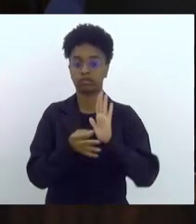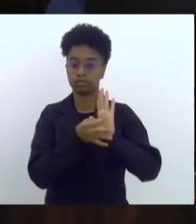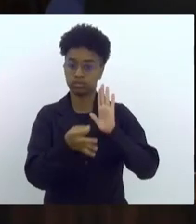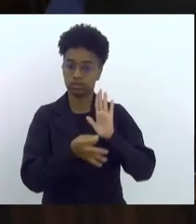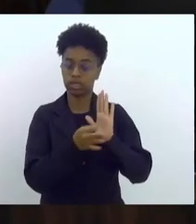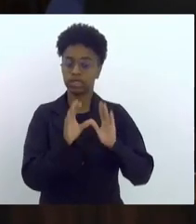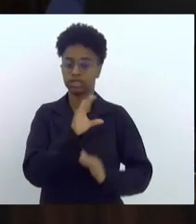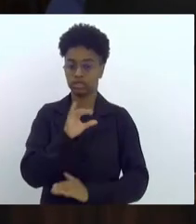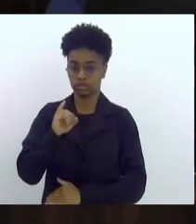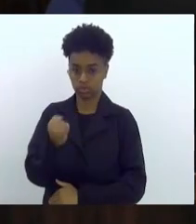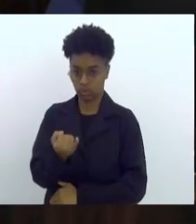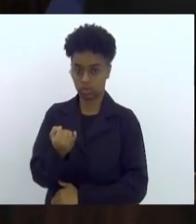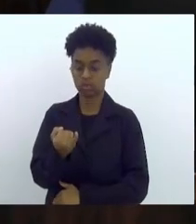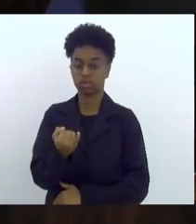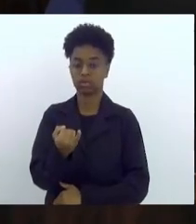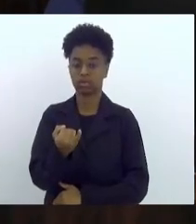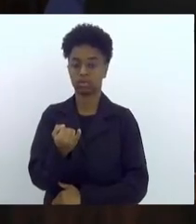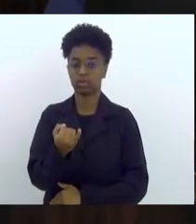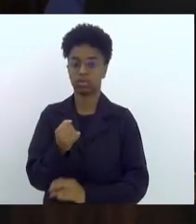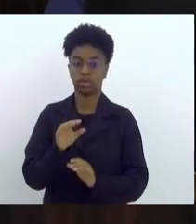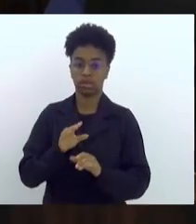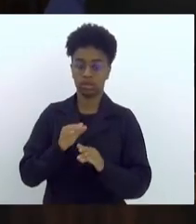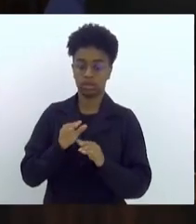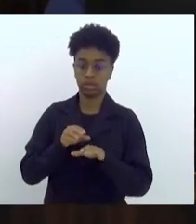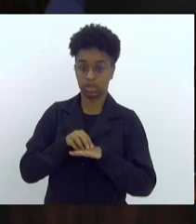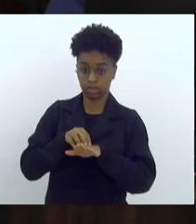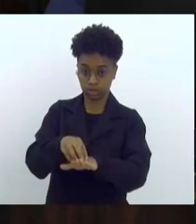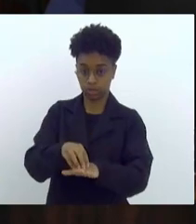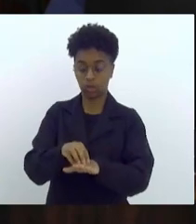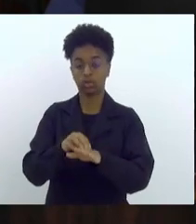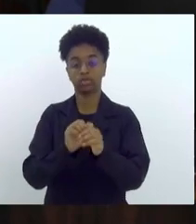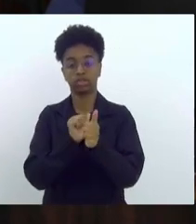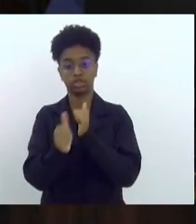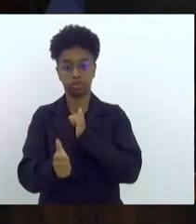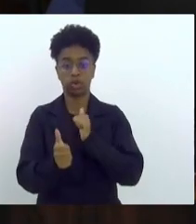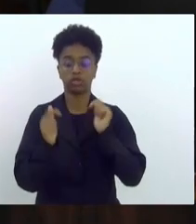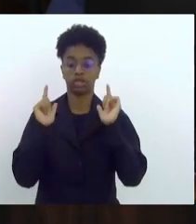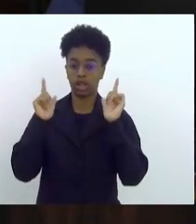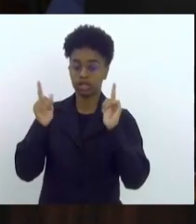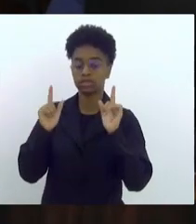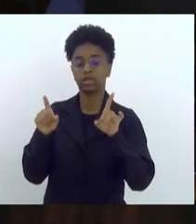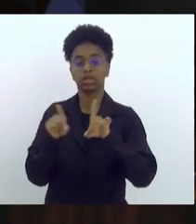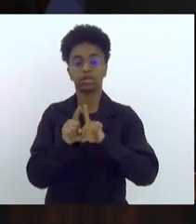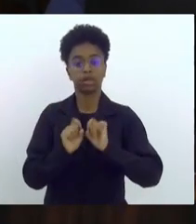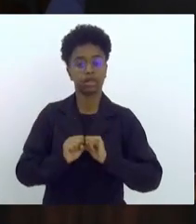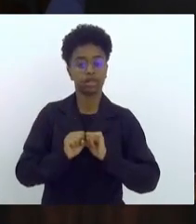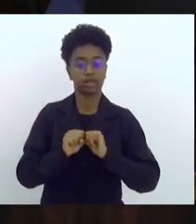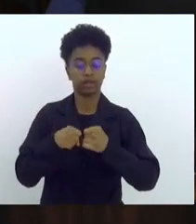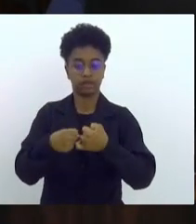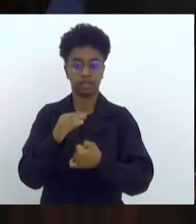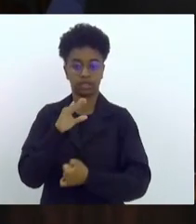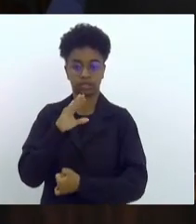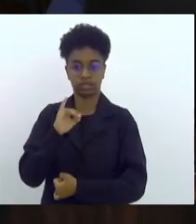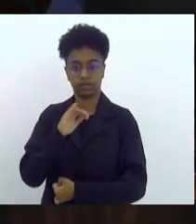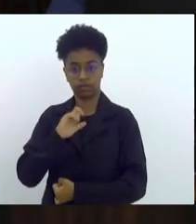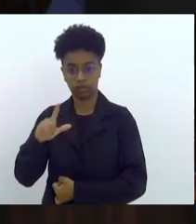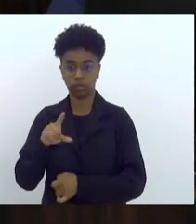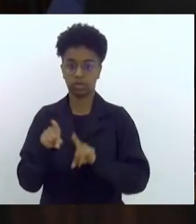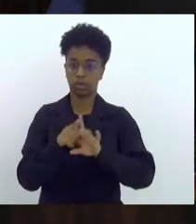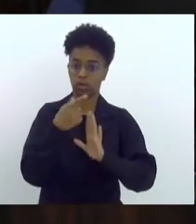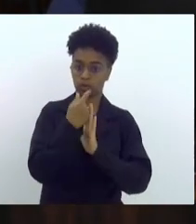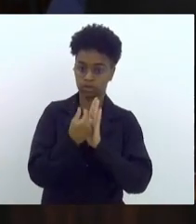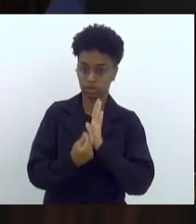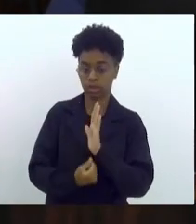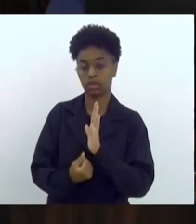de Constituição e Justiça, de transporte, de esporte e lazer, de defesa civil e de orçamento, finanças,